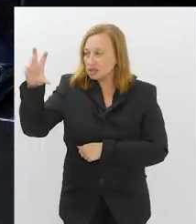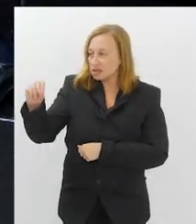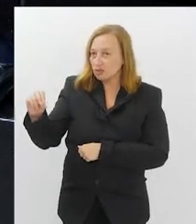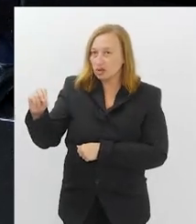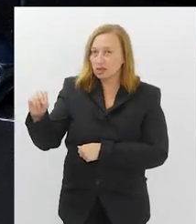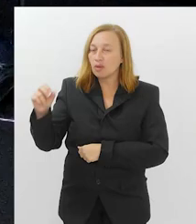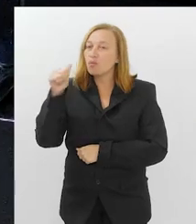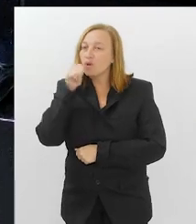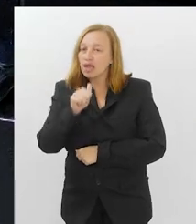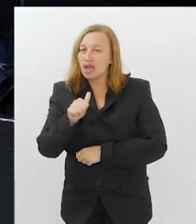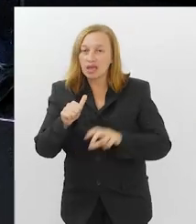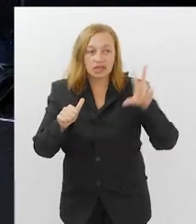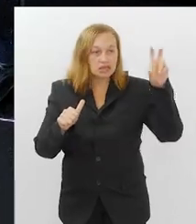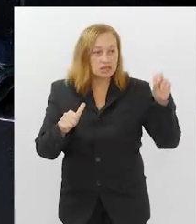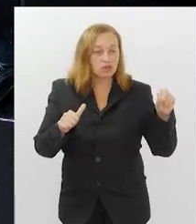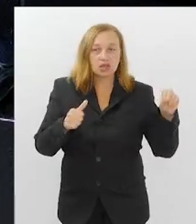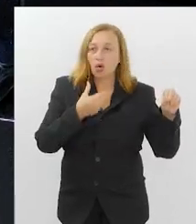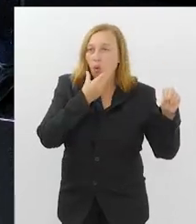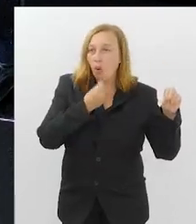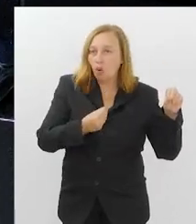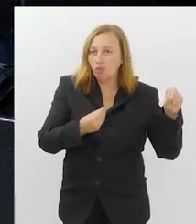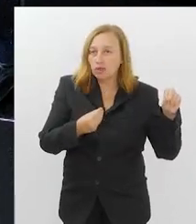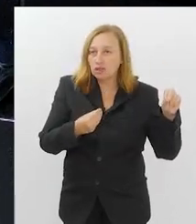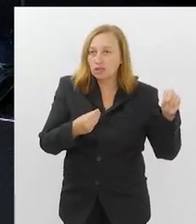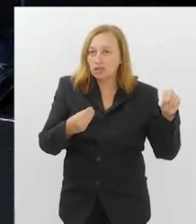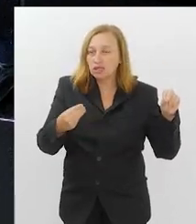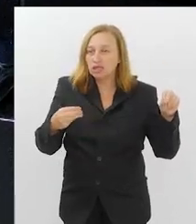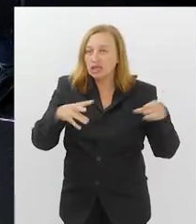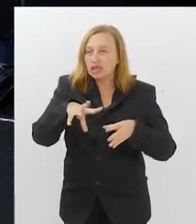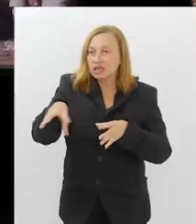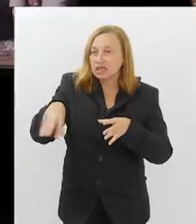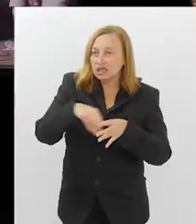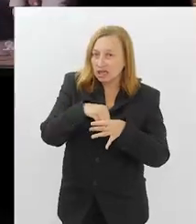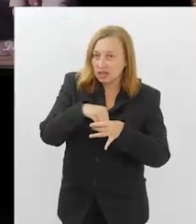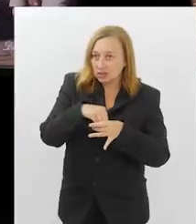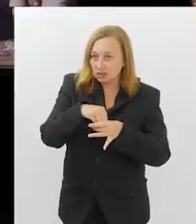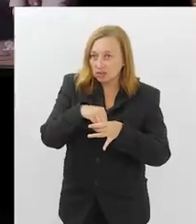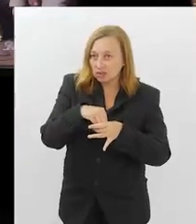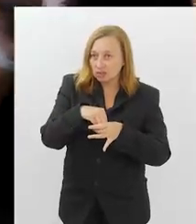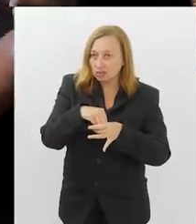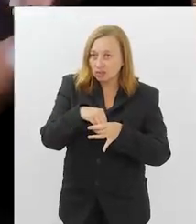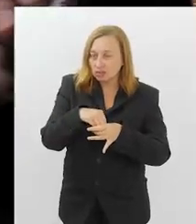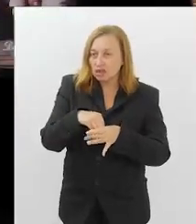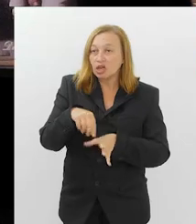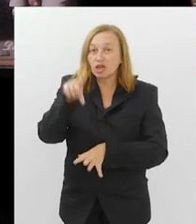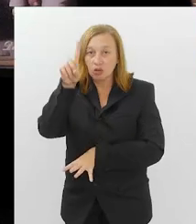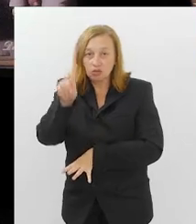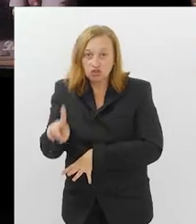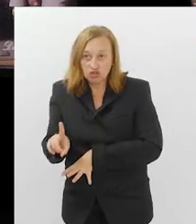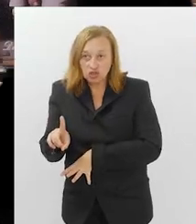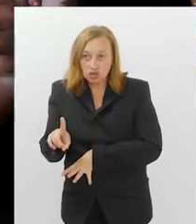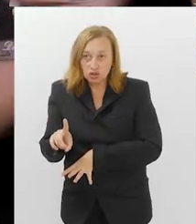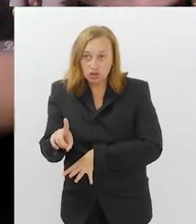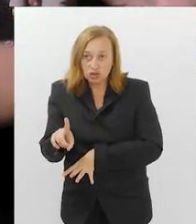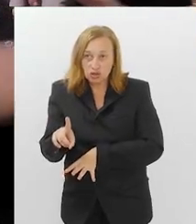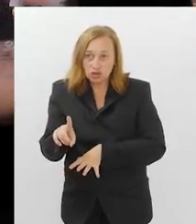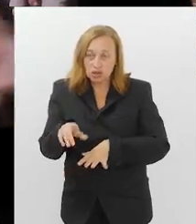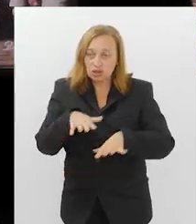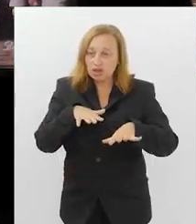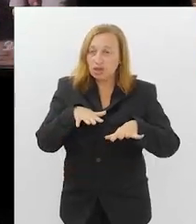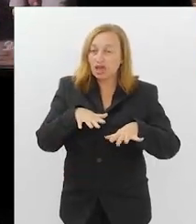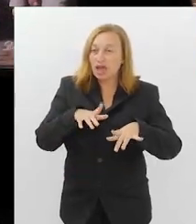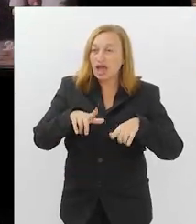ter 50% mulher, 50% homem, e dentro dessa mágica que é o direito, que é o